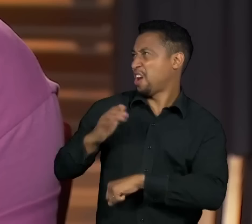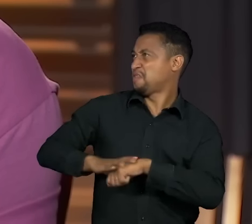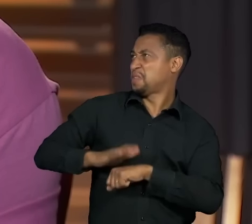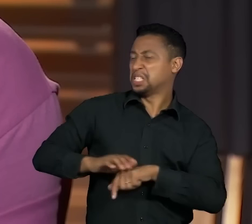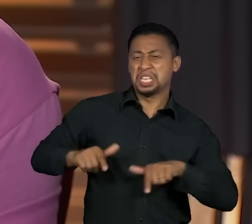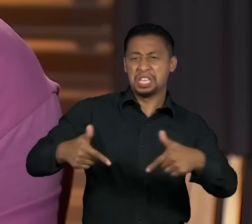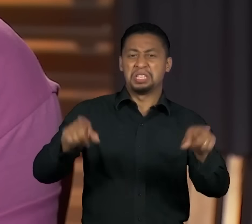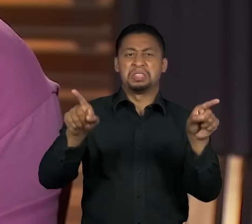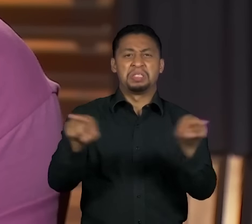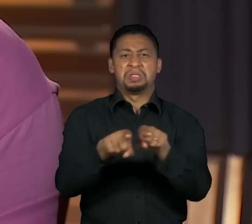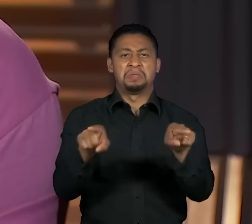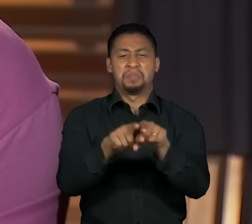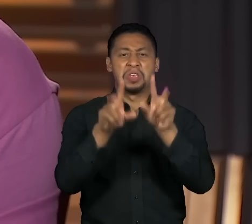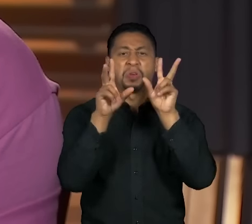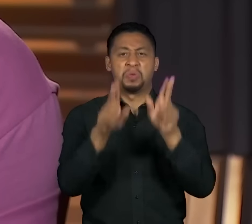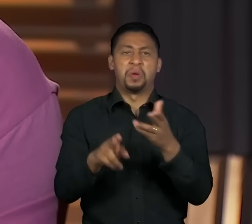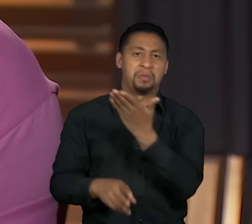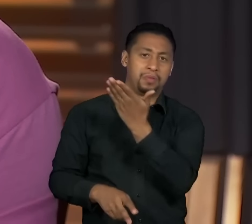a